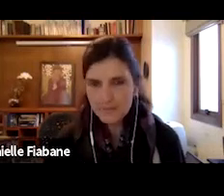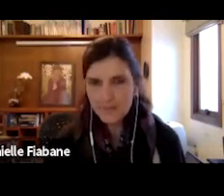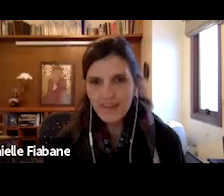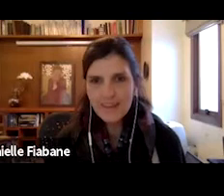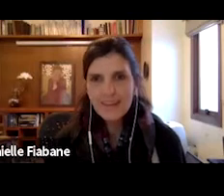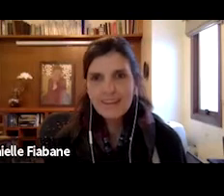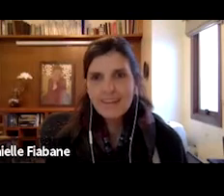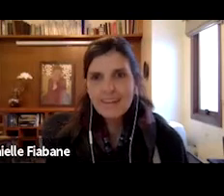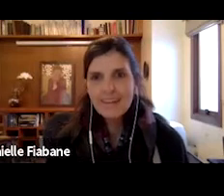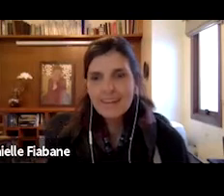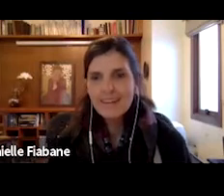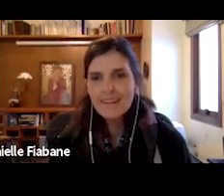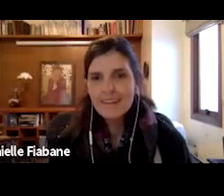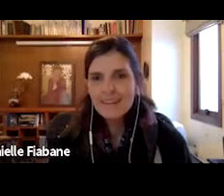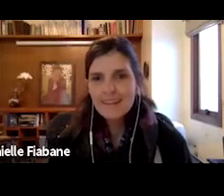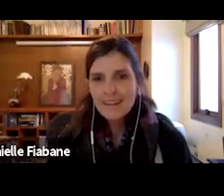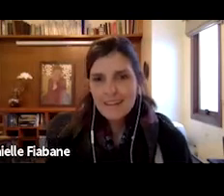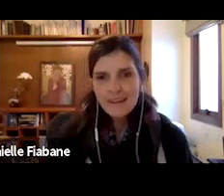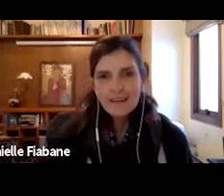sempre.